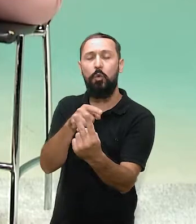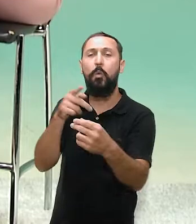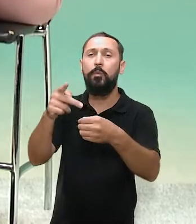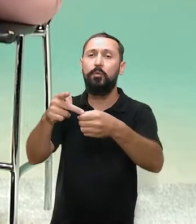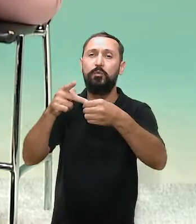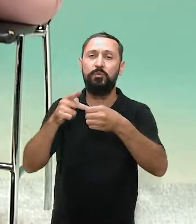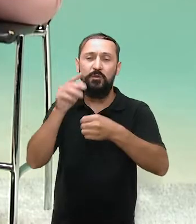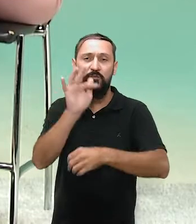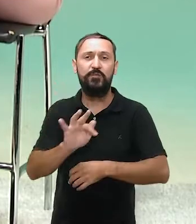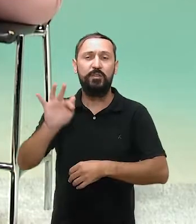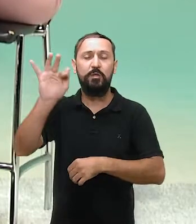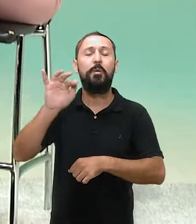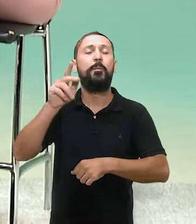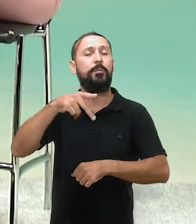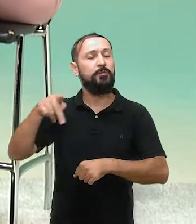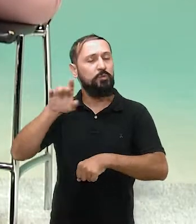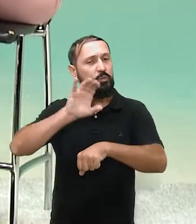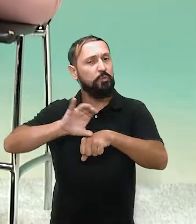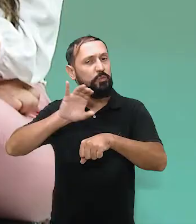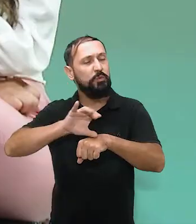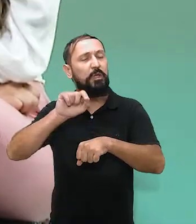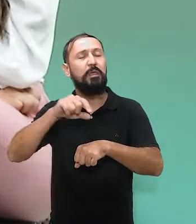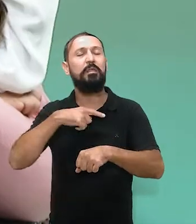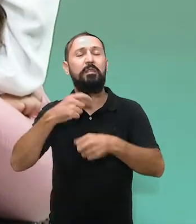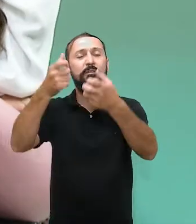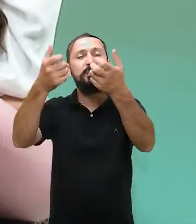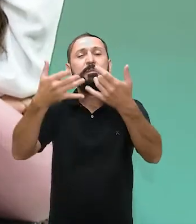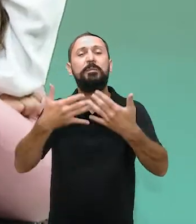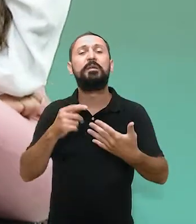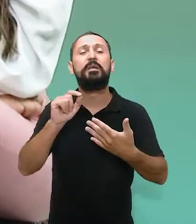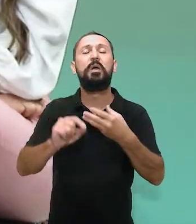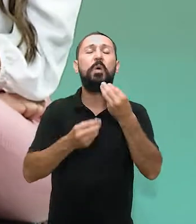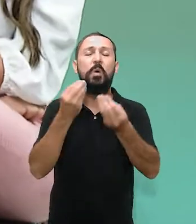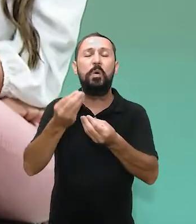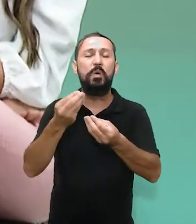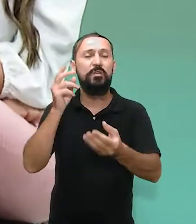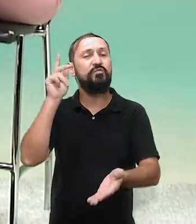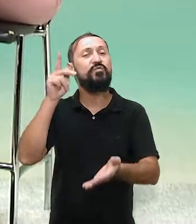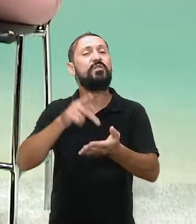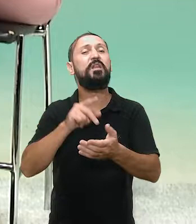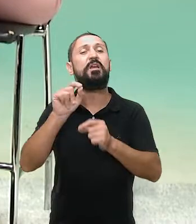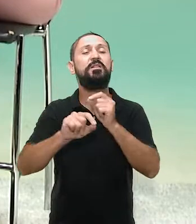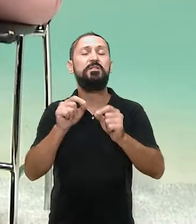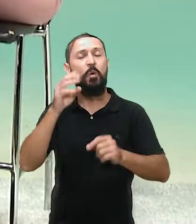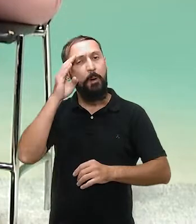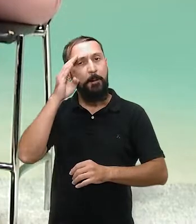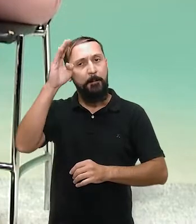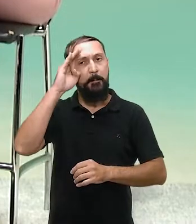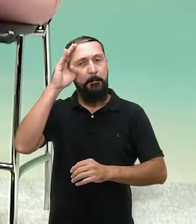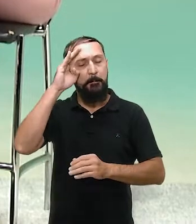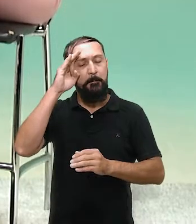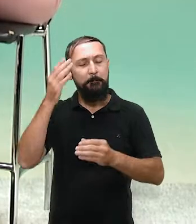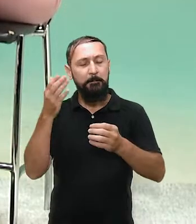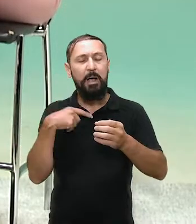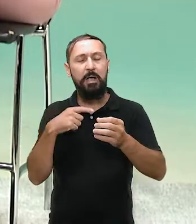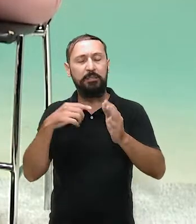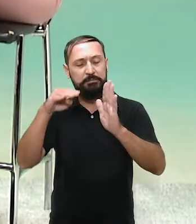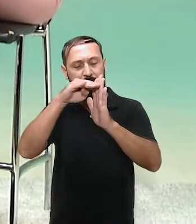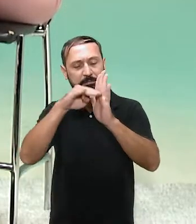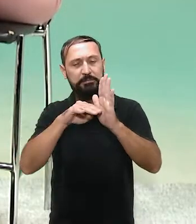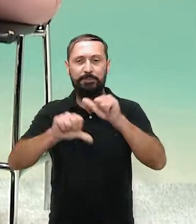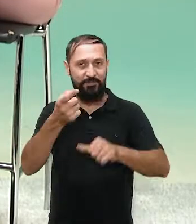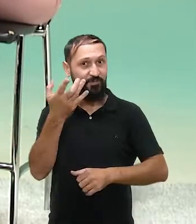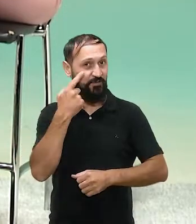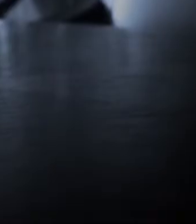procurador federal e professor de cursinho Roberto Pinheiro, que trouxe pra gente, esclareceu, na verdade, pra gente os principais pontos dessa